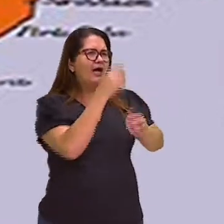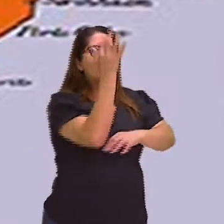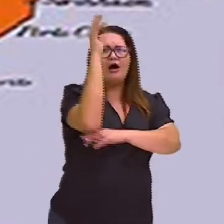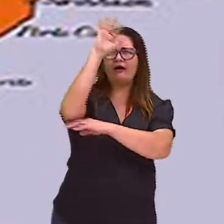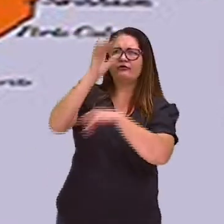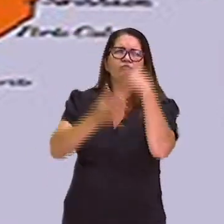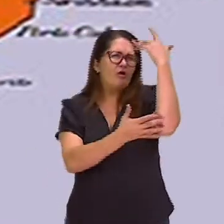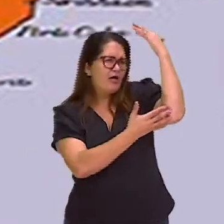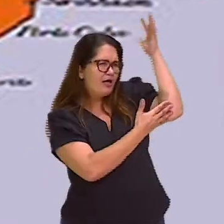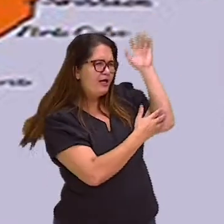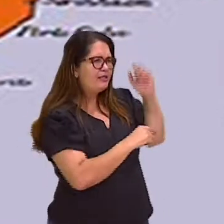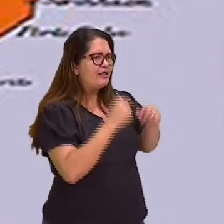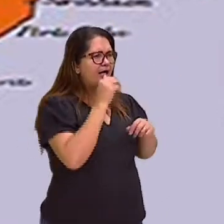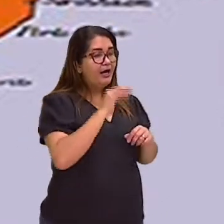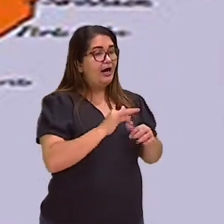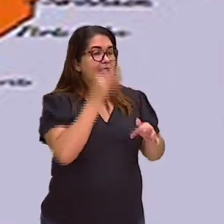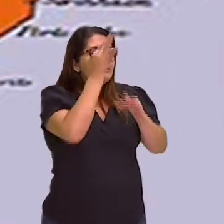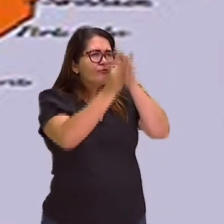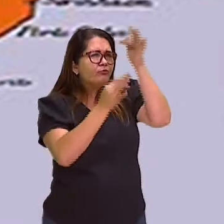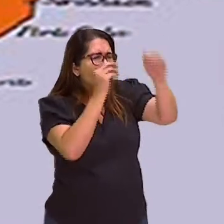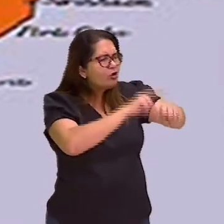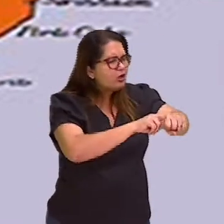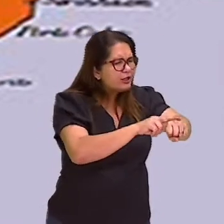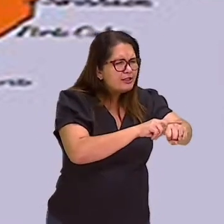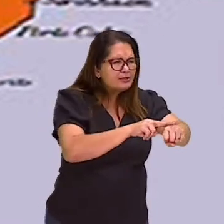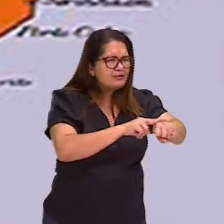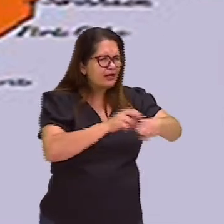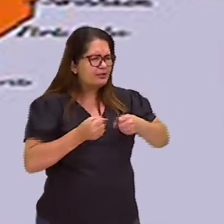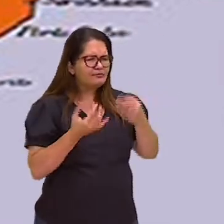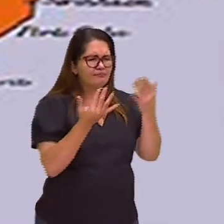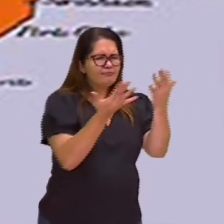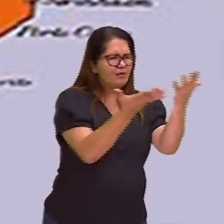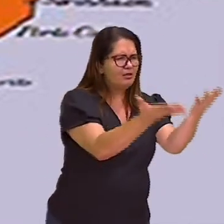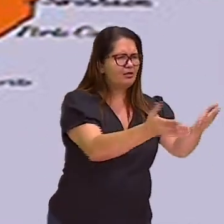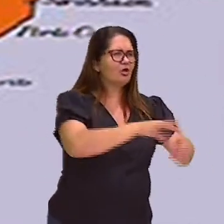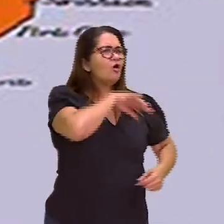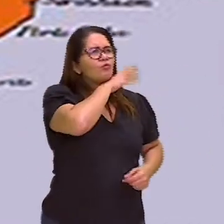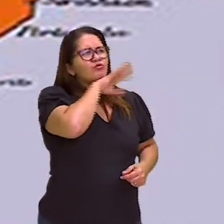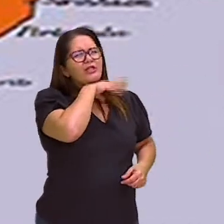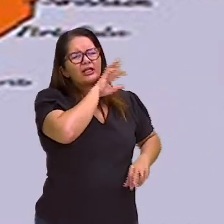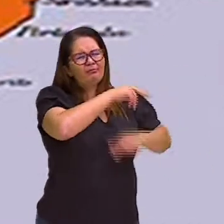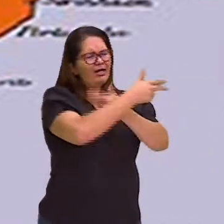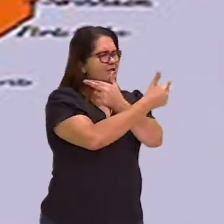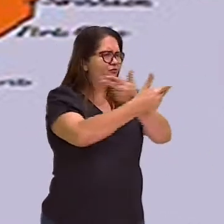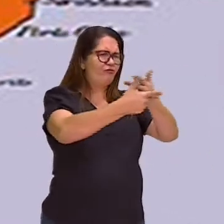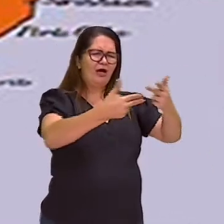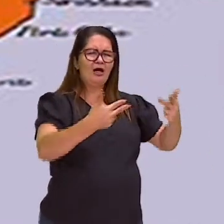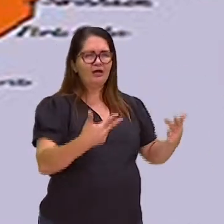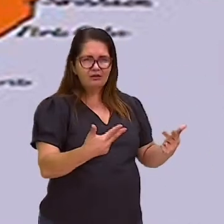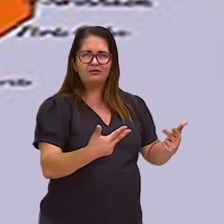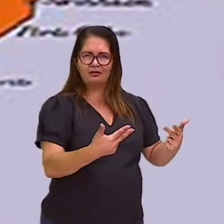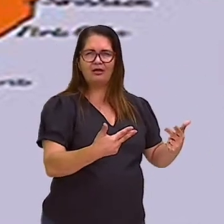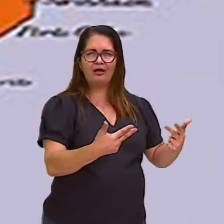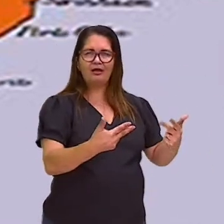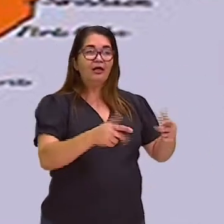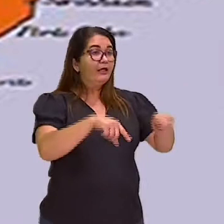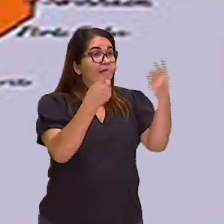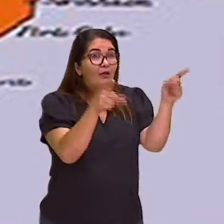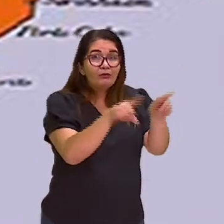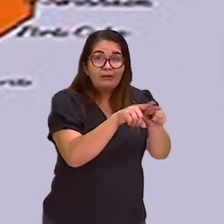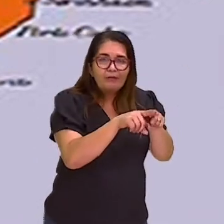atingiam a população. Os artistas, por sua vez, retrataram o modo de vida local. Alguns